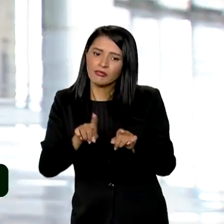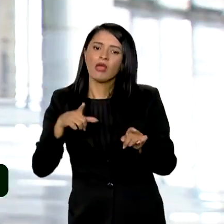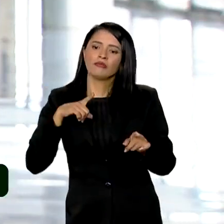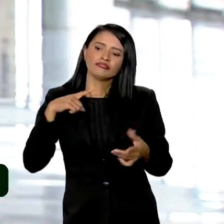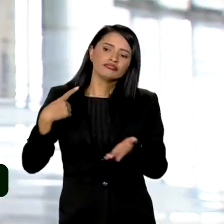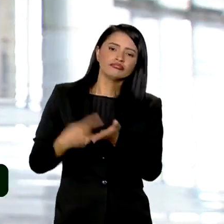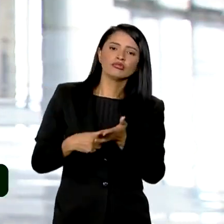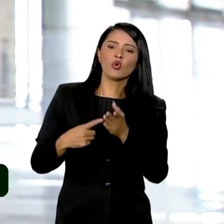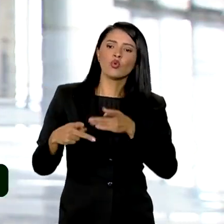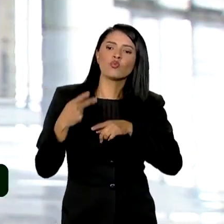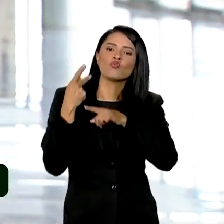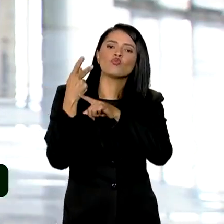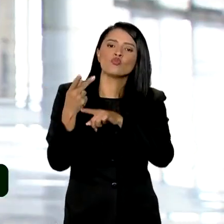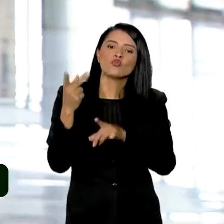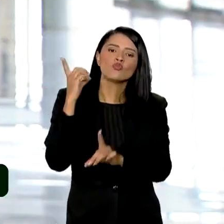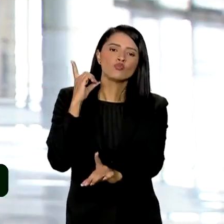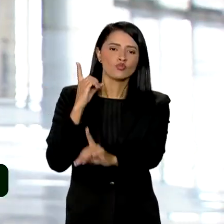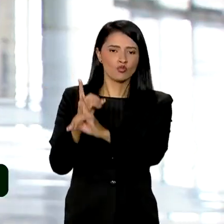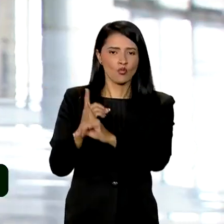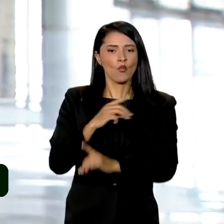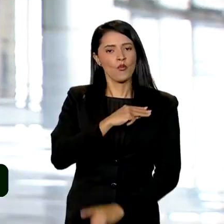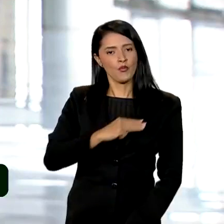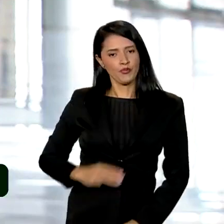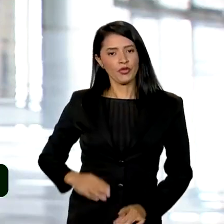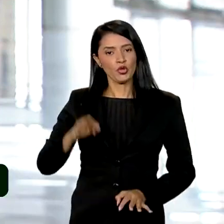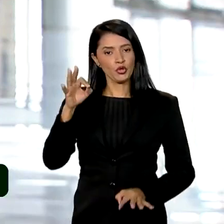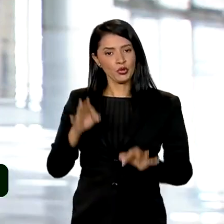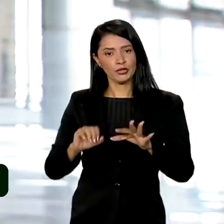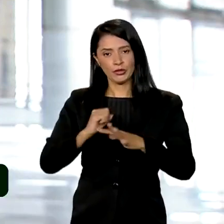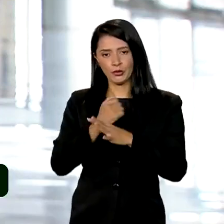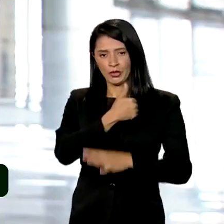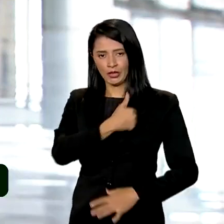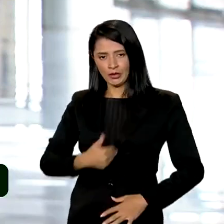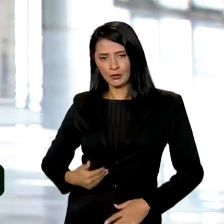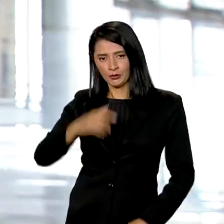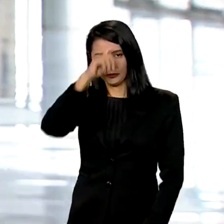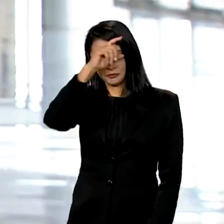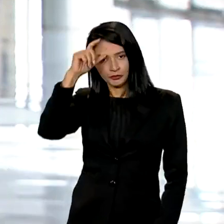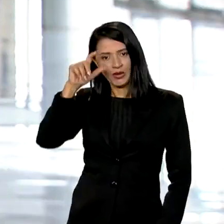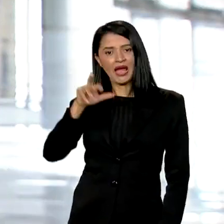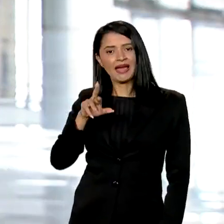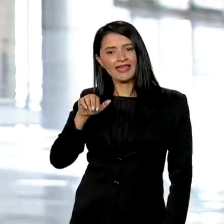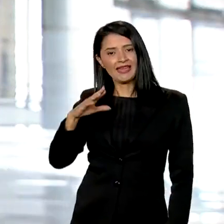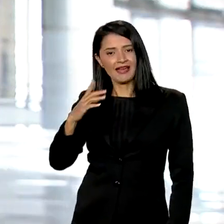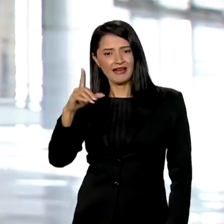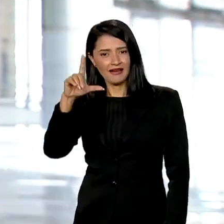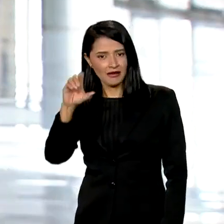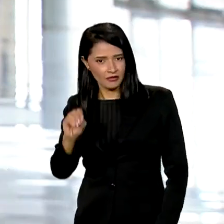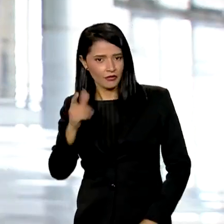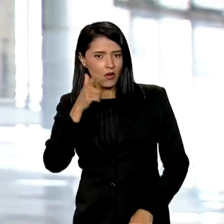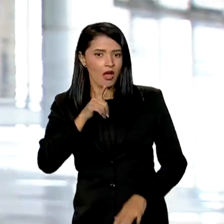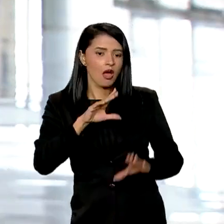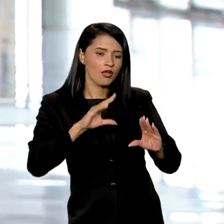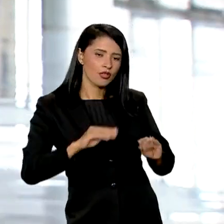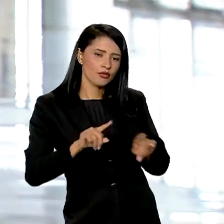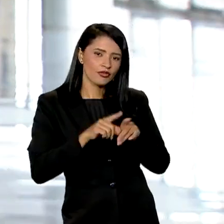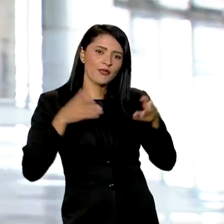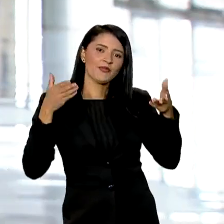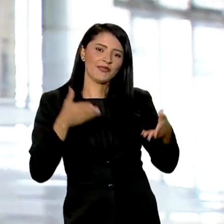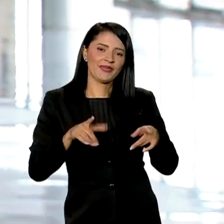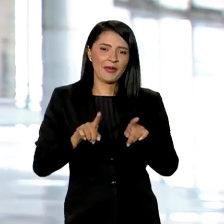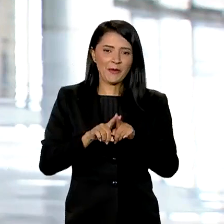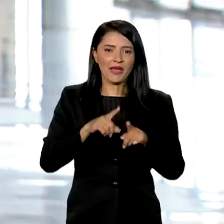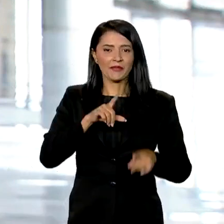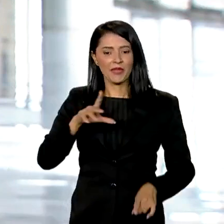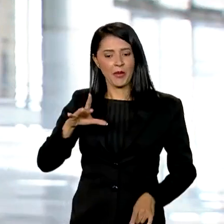encontro com o ministro da Justiça e Segurança Pública, Ricardo Lewandowski. E à noite, Lula participa ainda da sessão solene